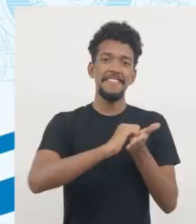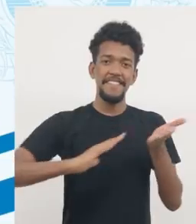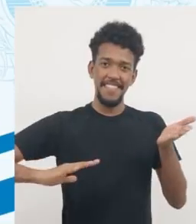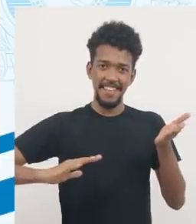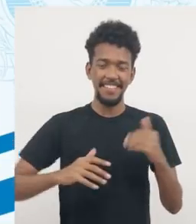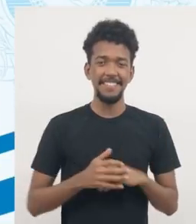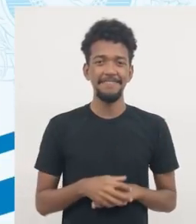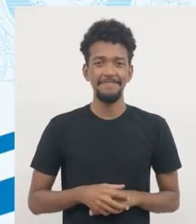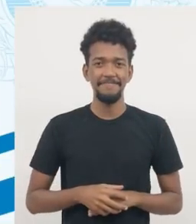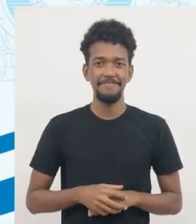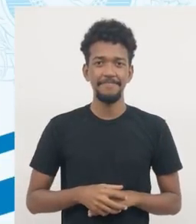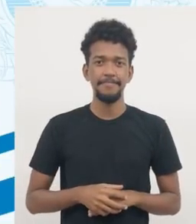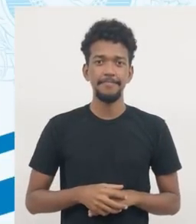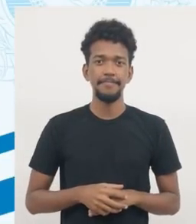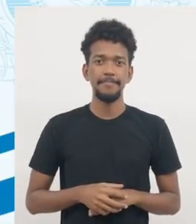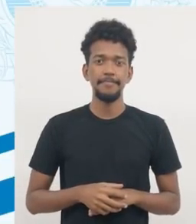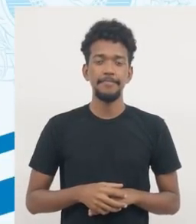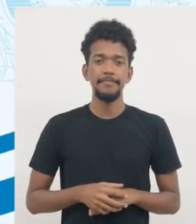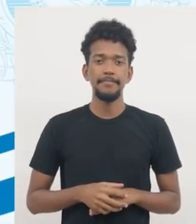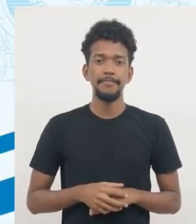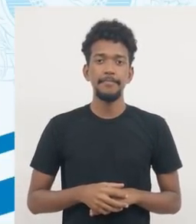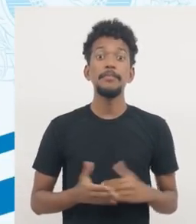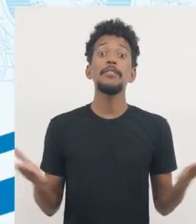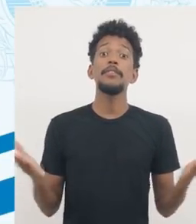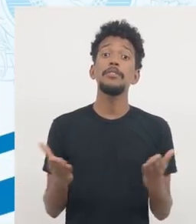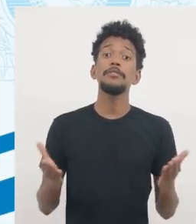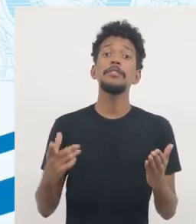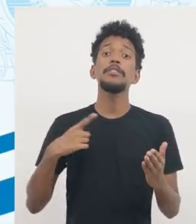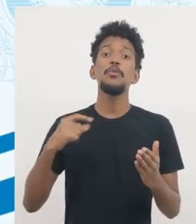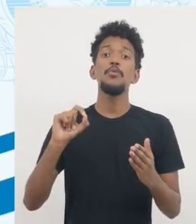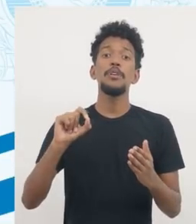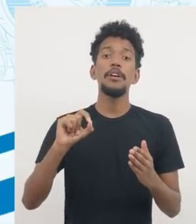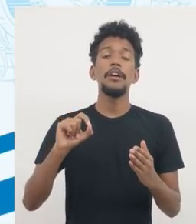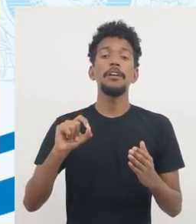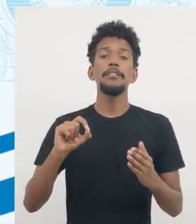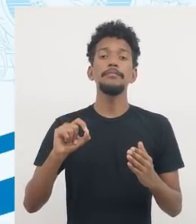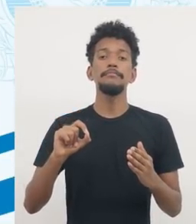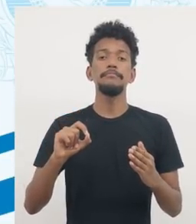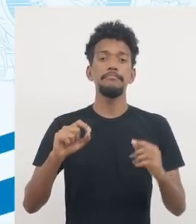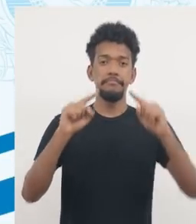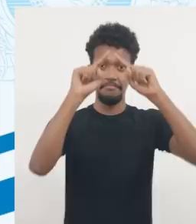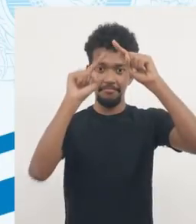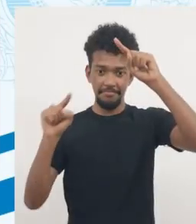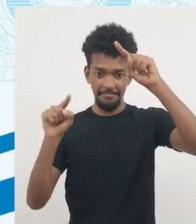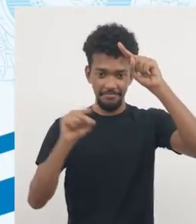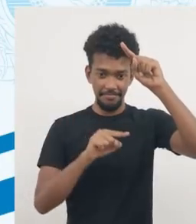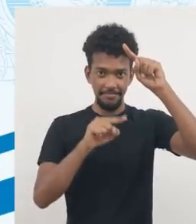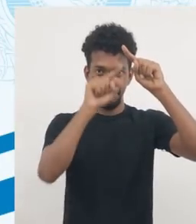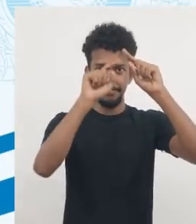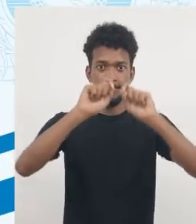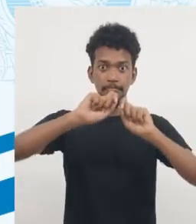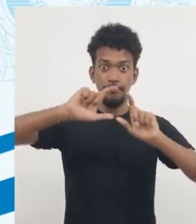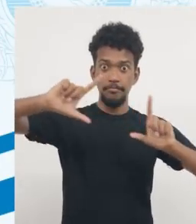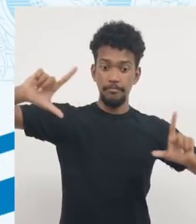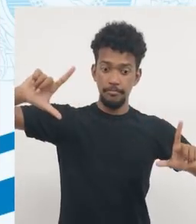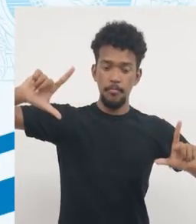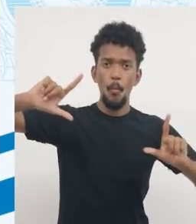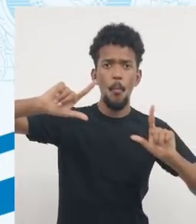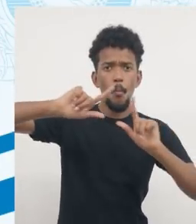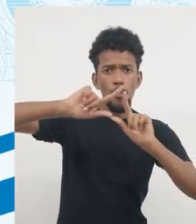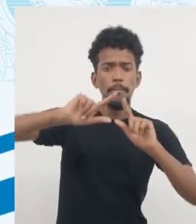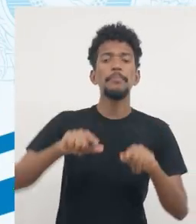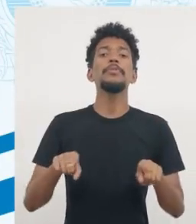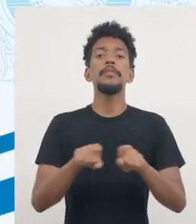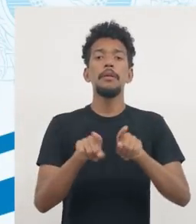Vamos lá? Hoje nós iremos falar um pouco sobre ampliação de figuras no plano cartesiano, iremos falar